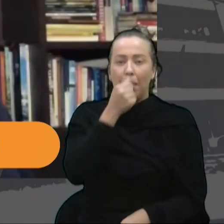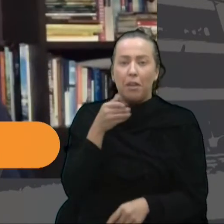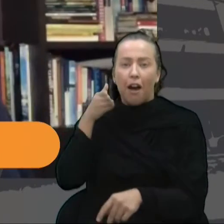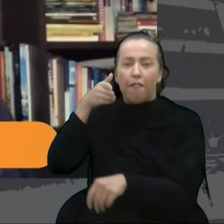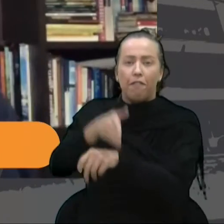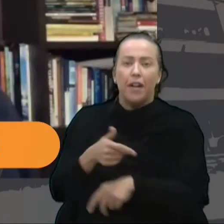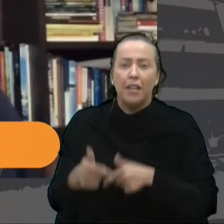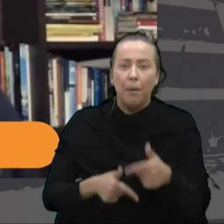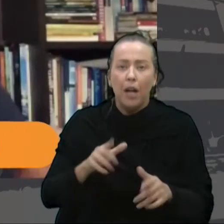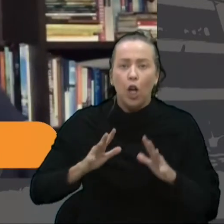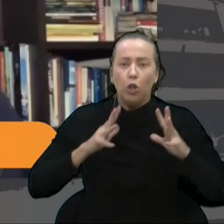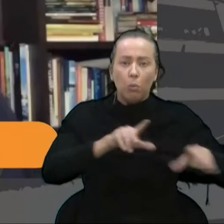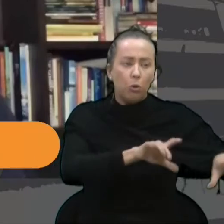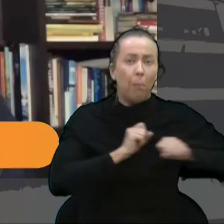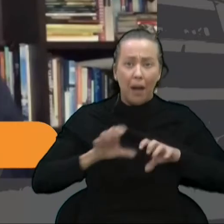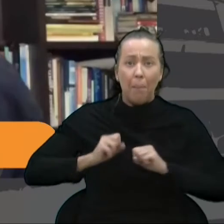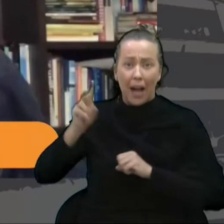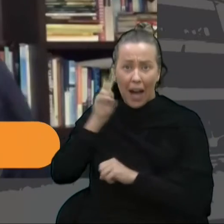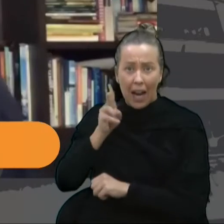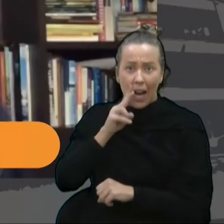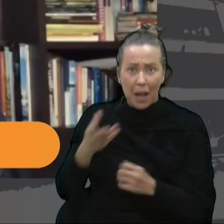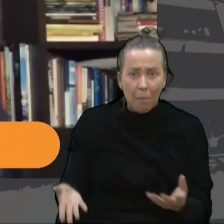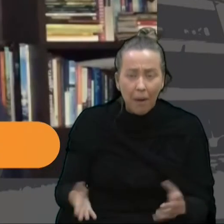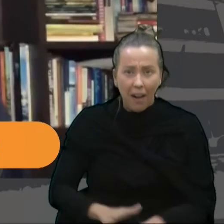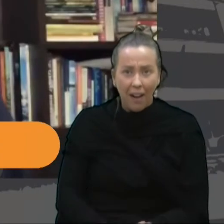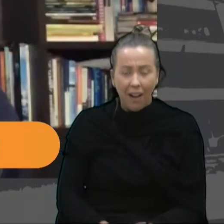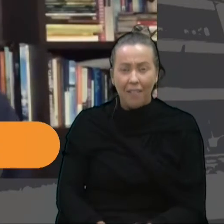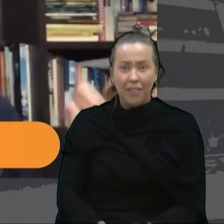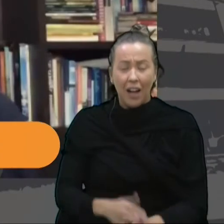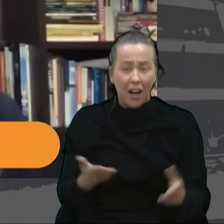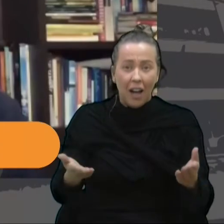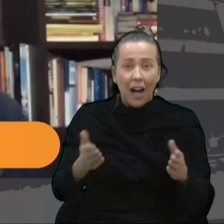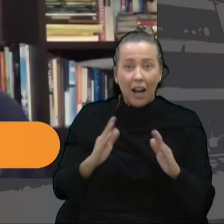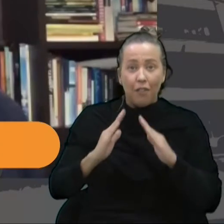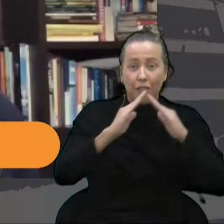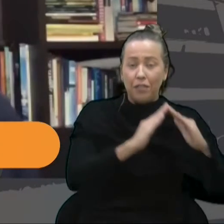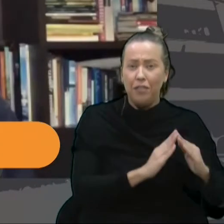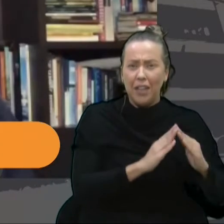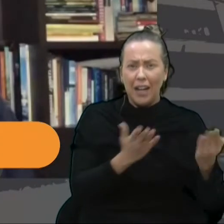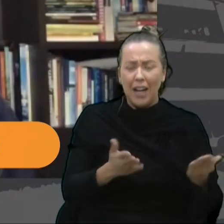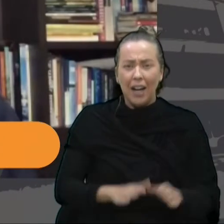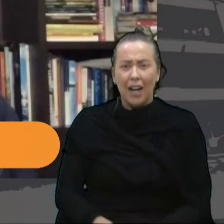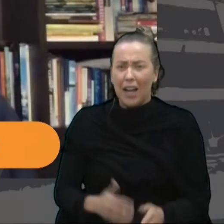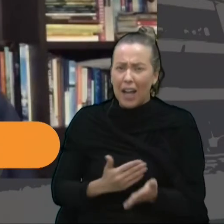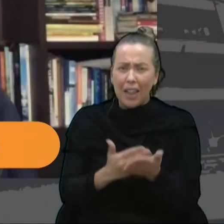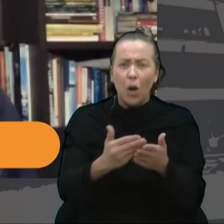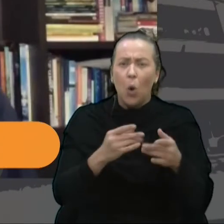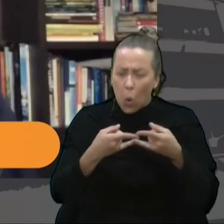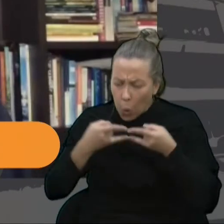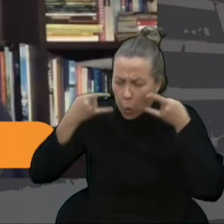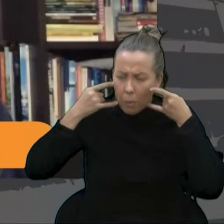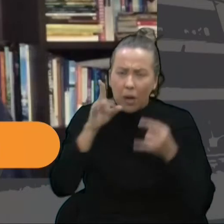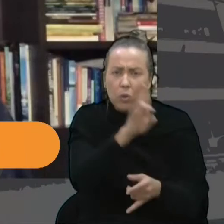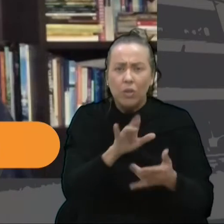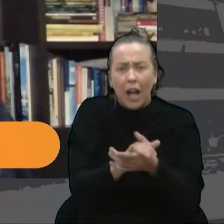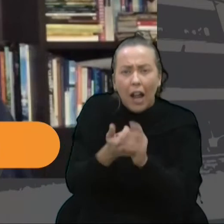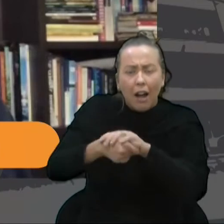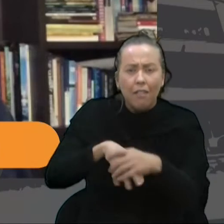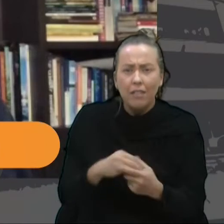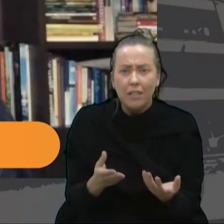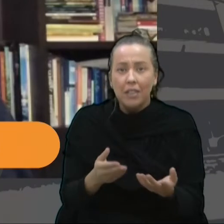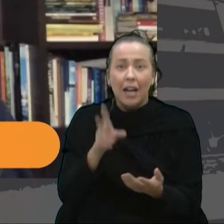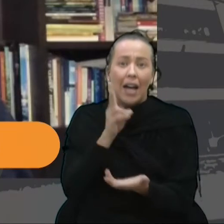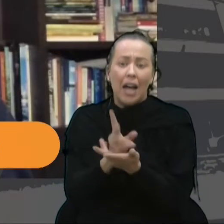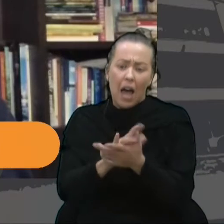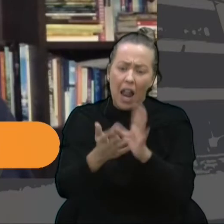Né? Outra coisa também é lavar as mãos. É tão comezinho, mas não tinha essa história de lavar